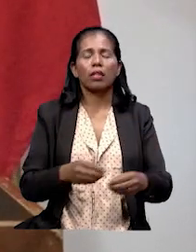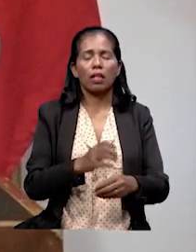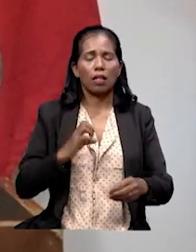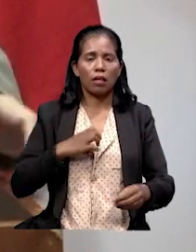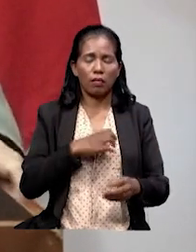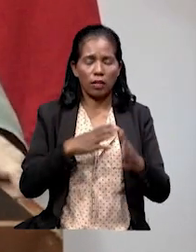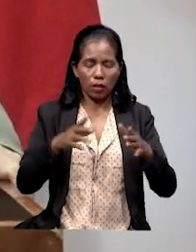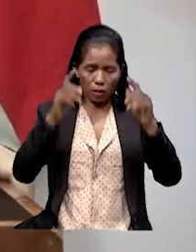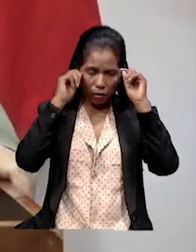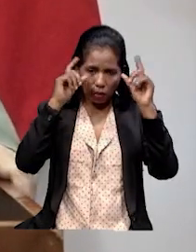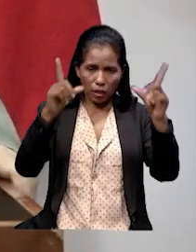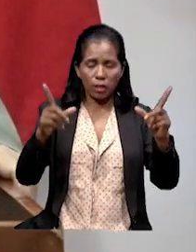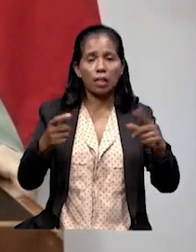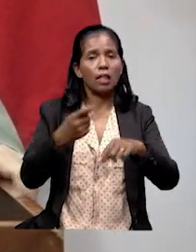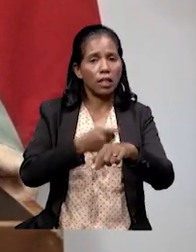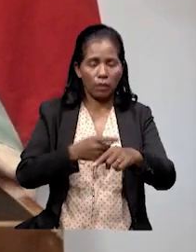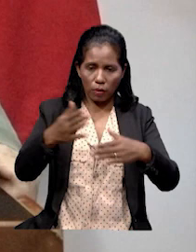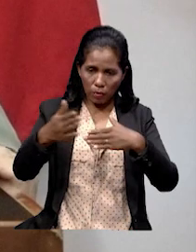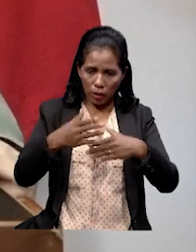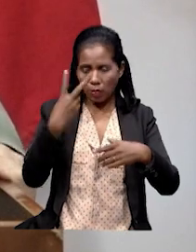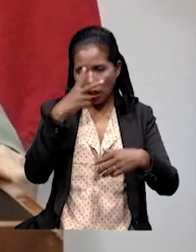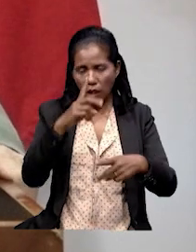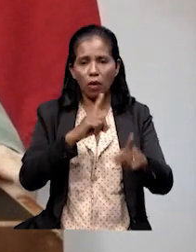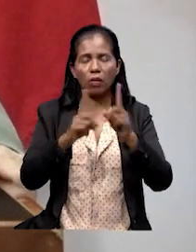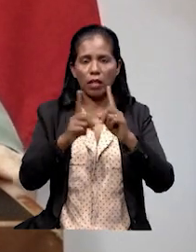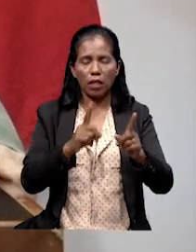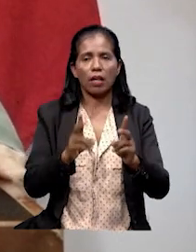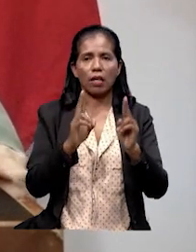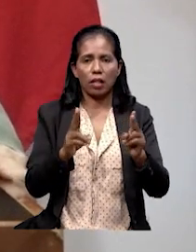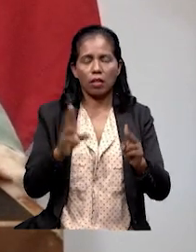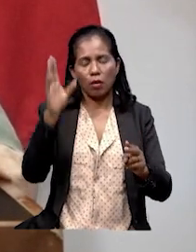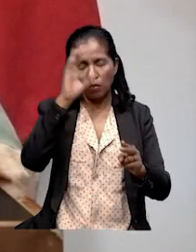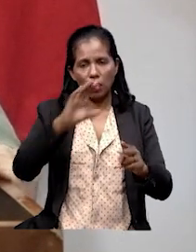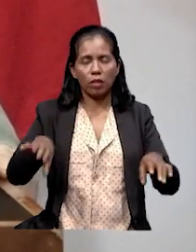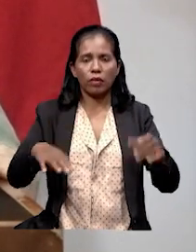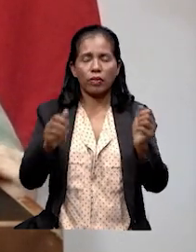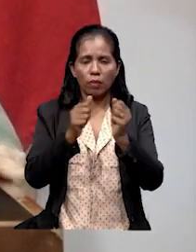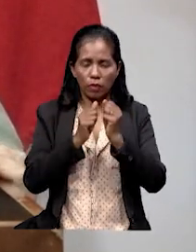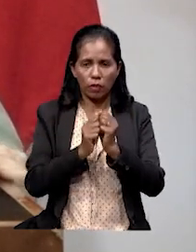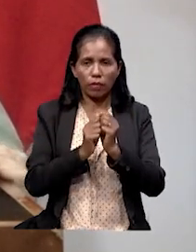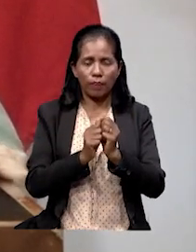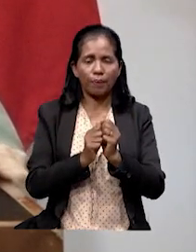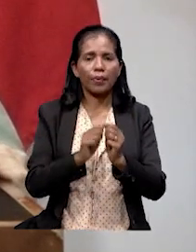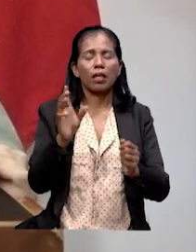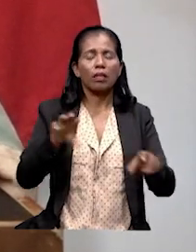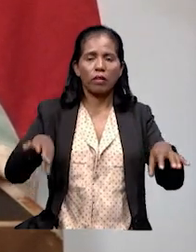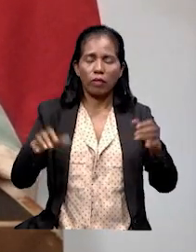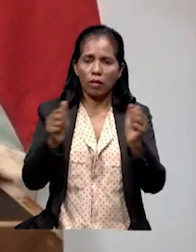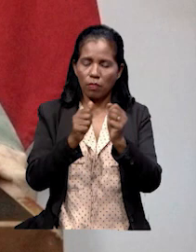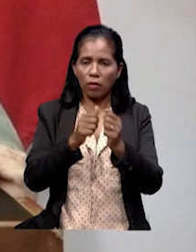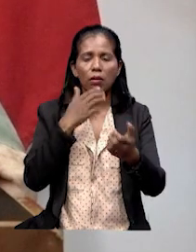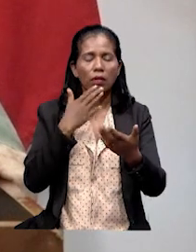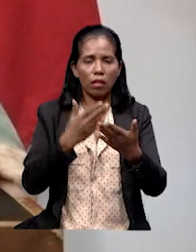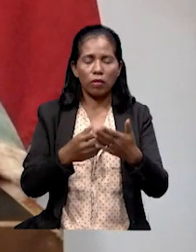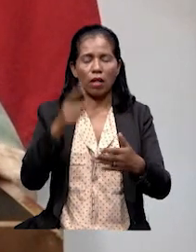o tempo barak, mas Pajare, colia que era buca, relação bilateral, cooperação, até